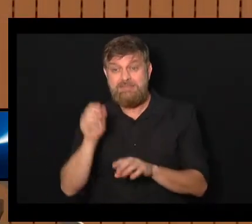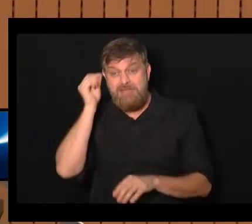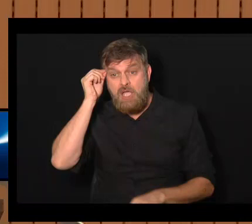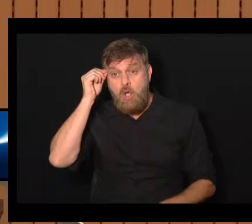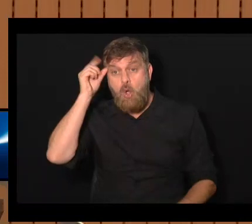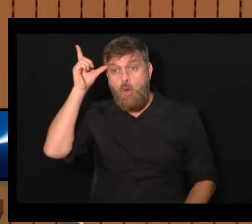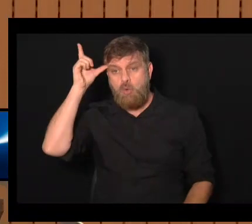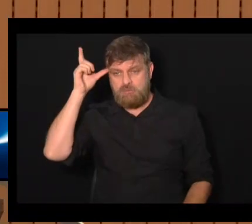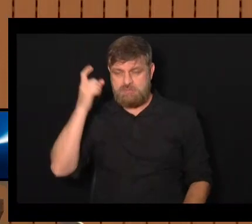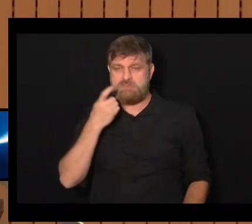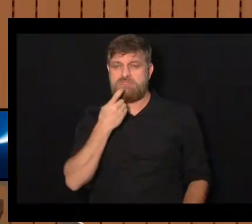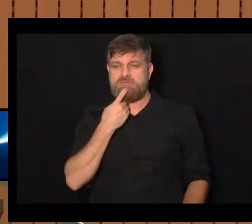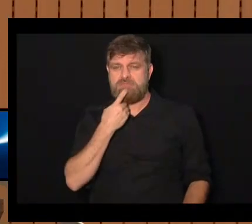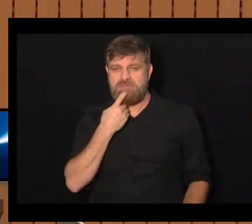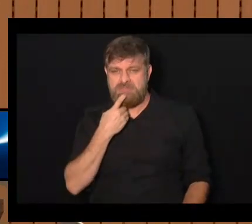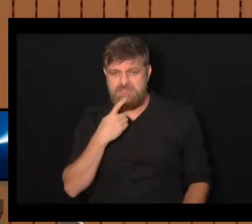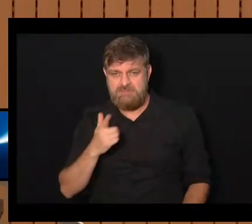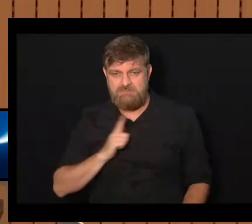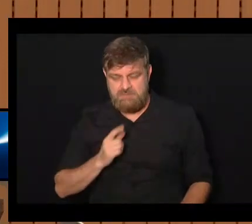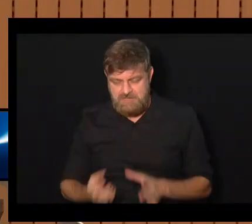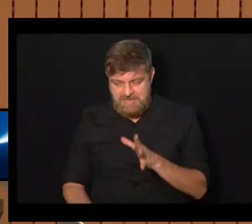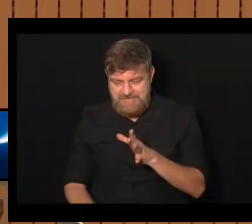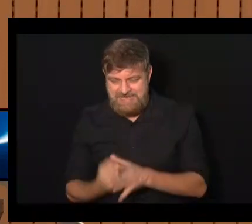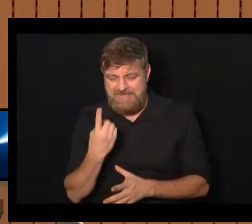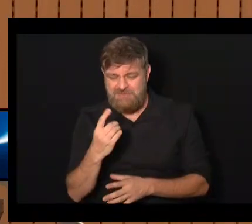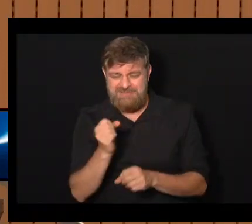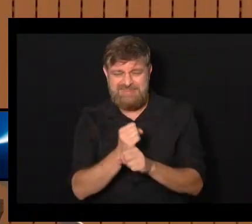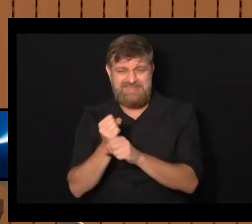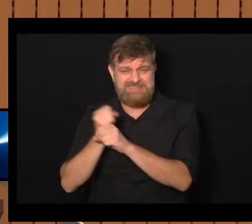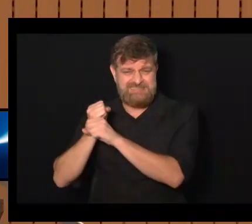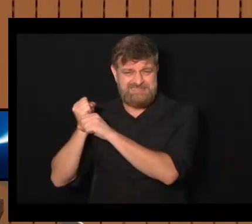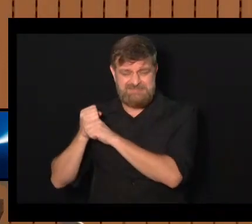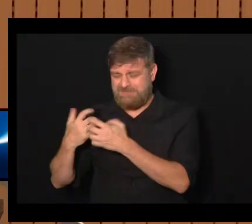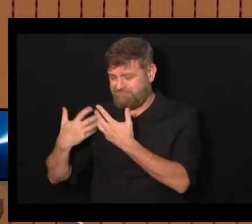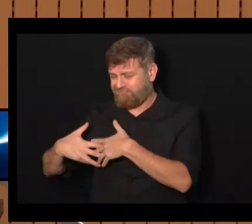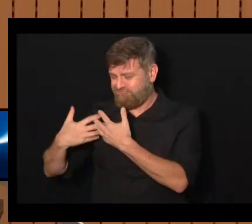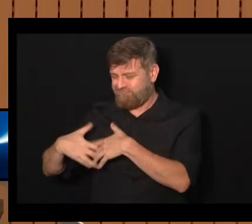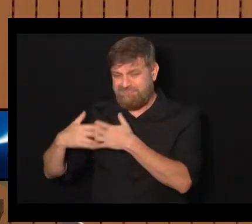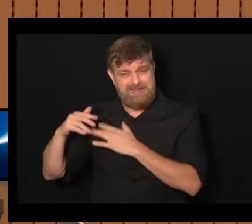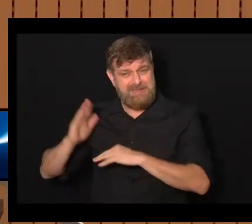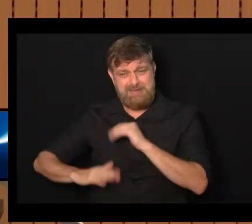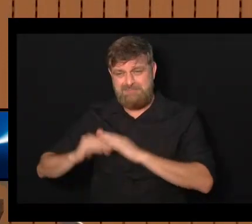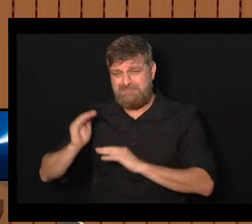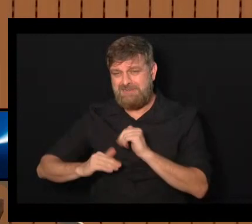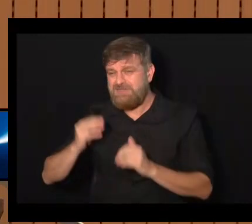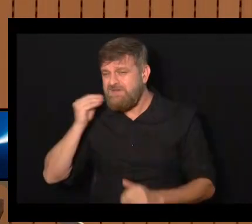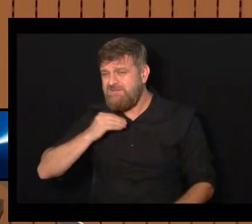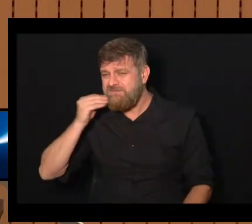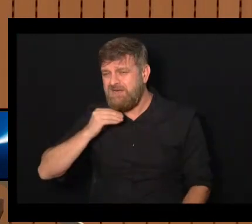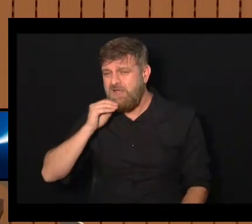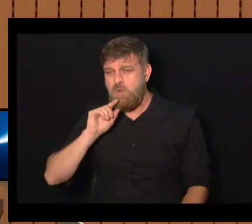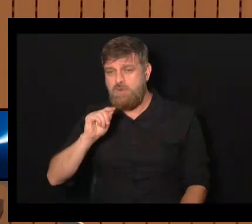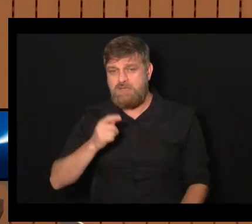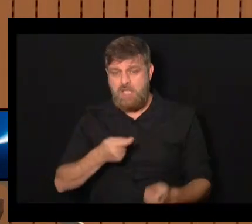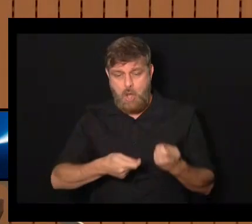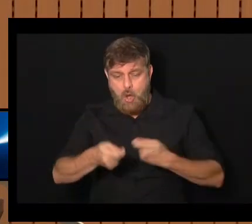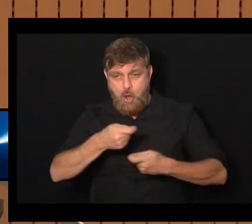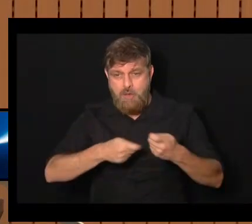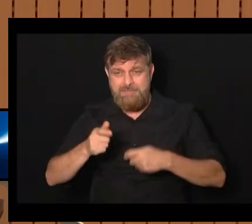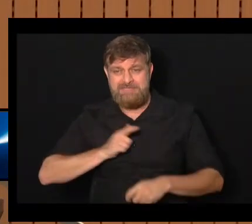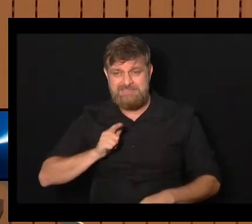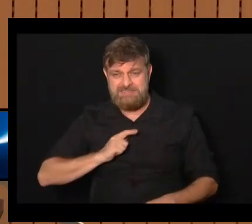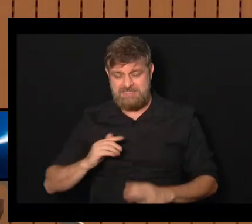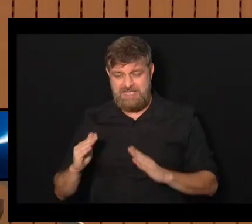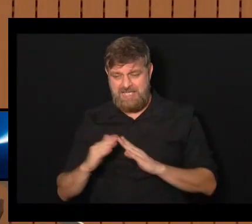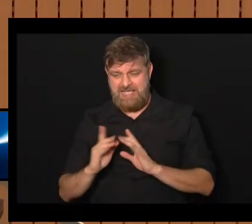cidade. Foi instituído há 10 anos, mas com pouca utilização prática, qual seja o comércio de potencial